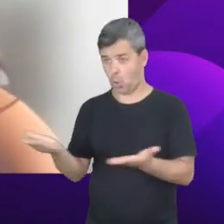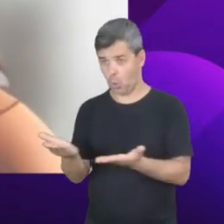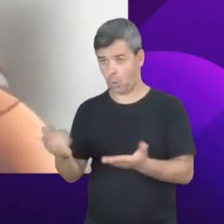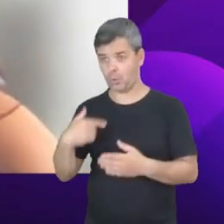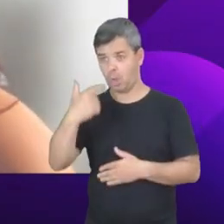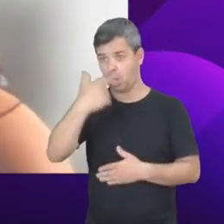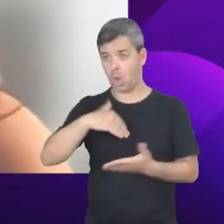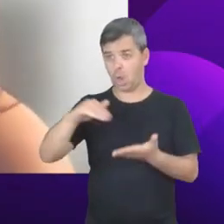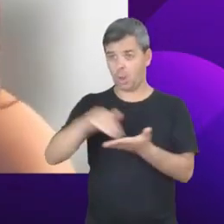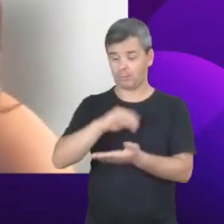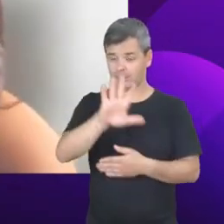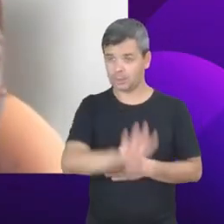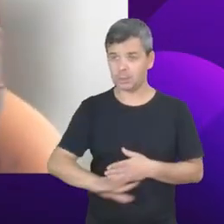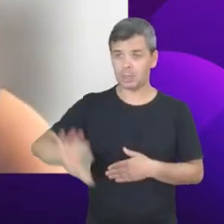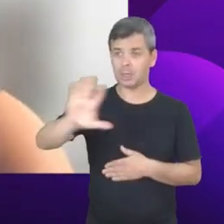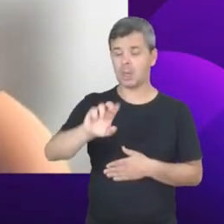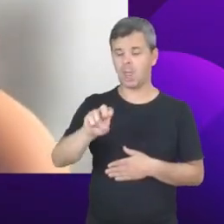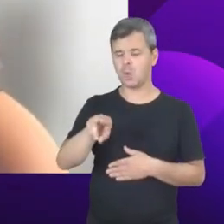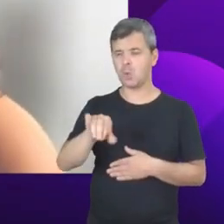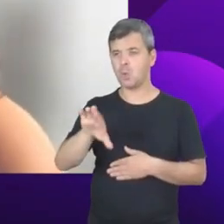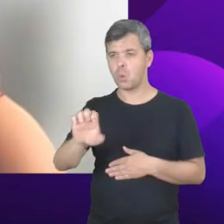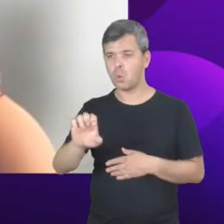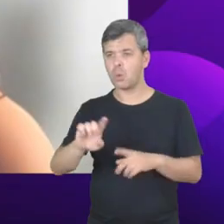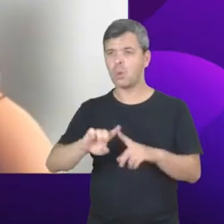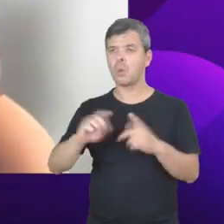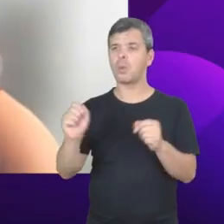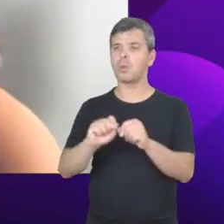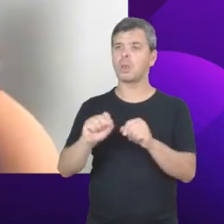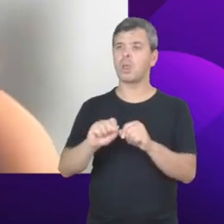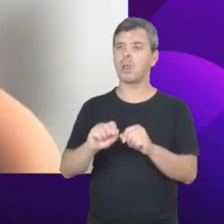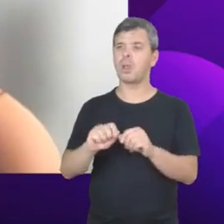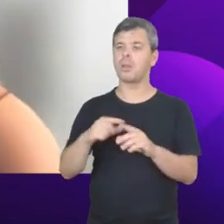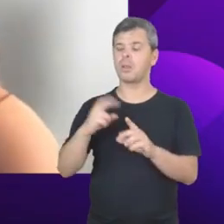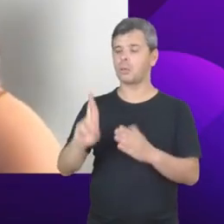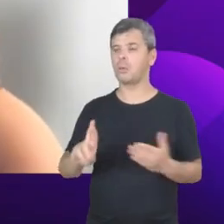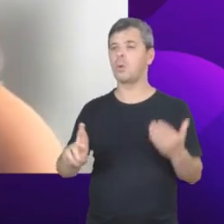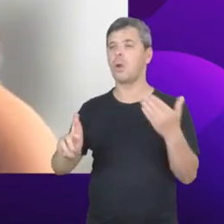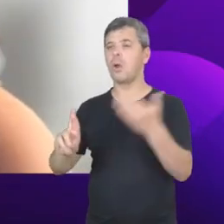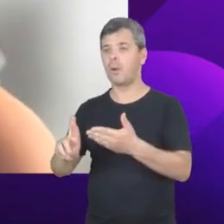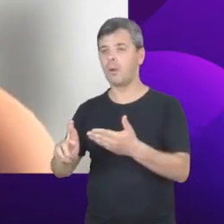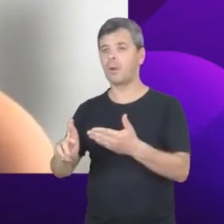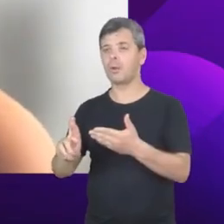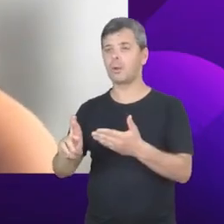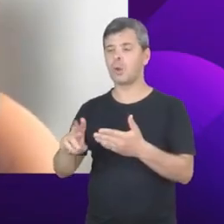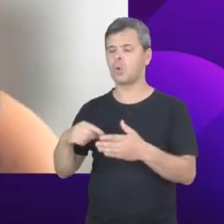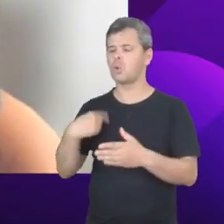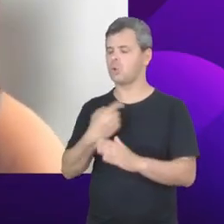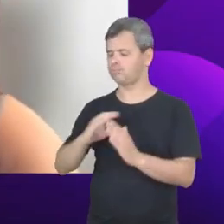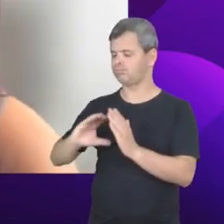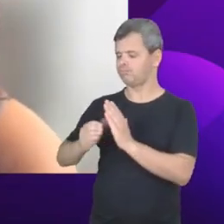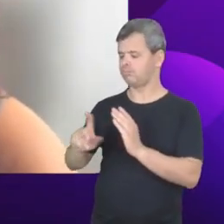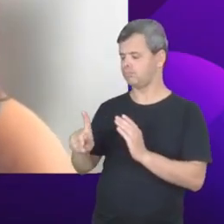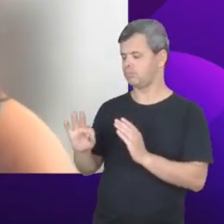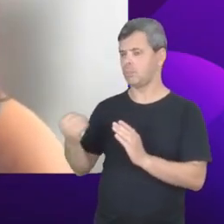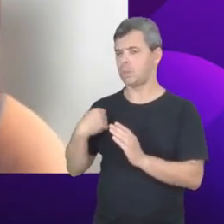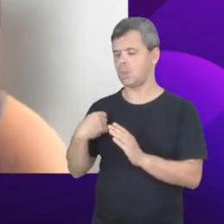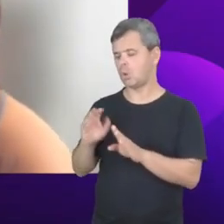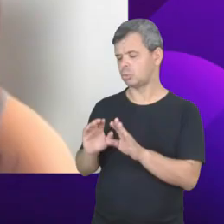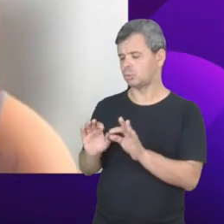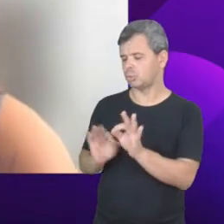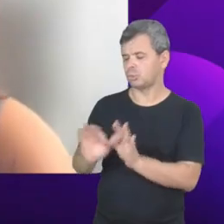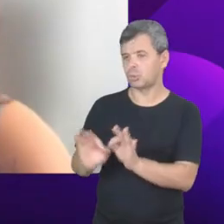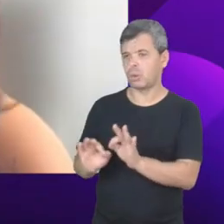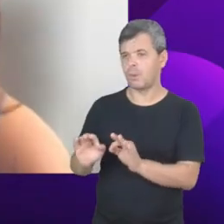na Secretaria-Geral da UNE, que é a União Nacional dos Estudantes, representando o nosso partido e a nossa